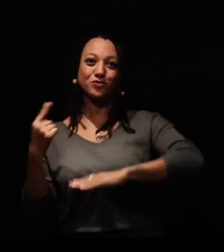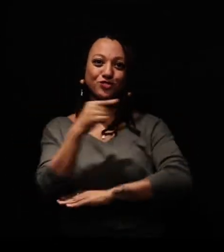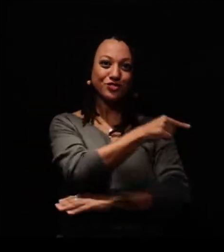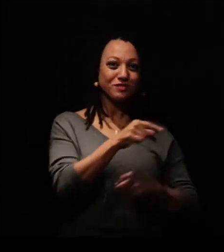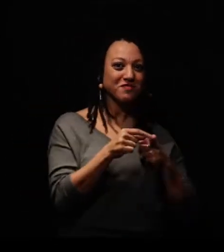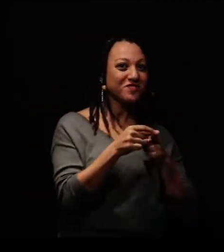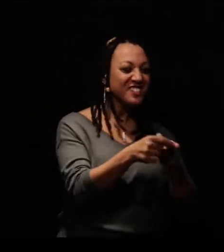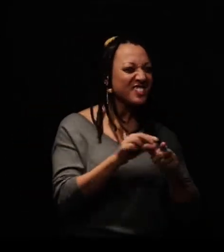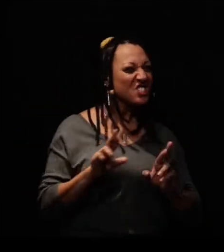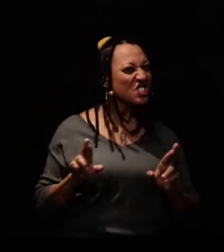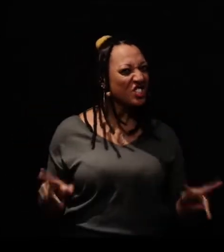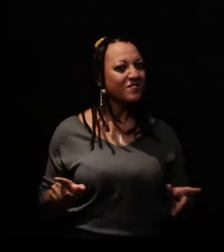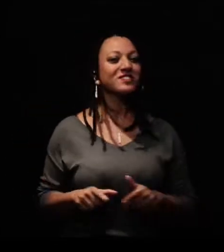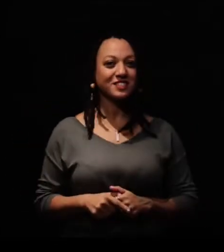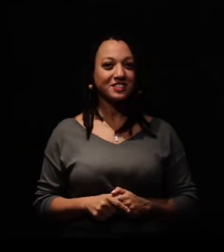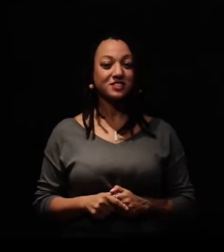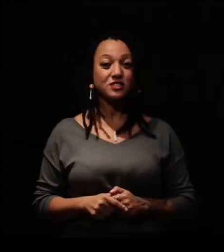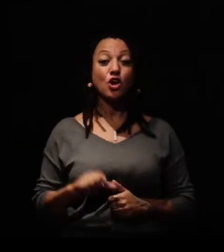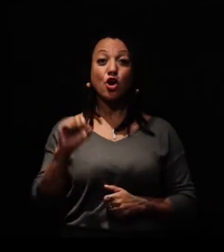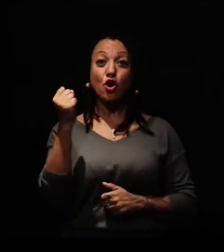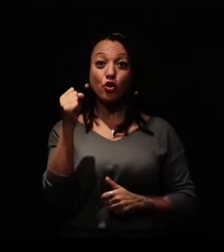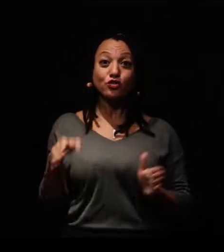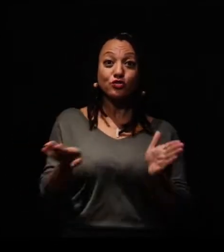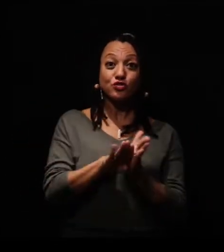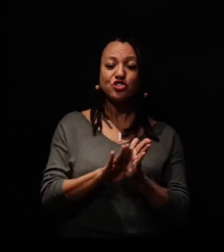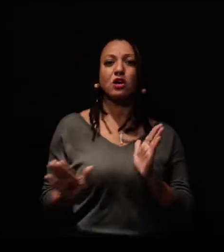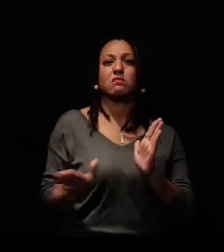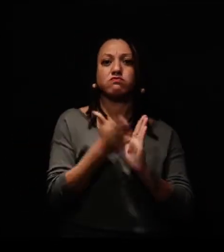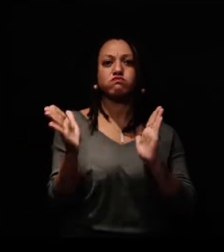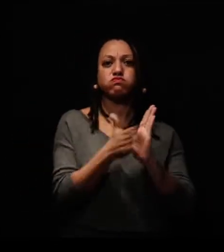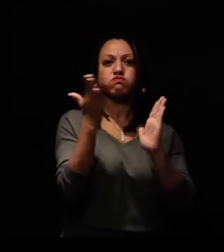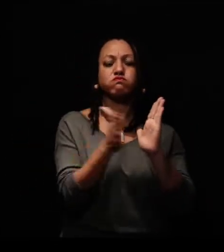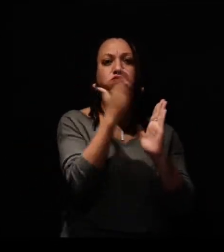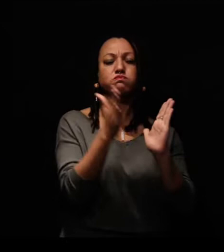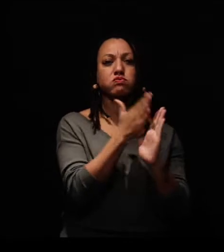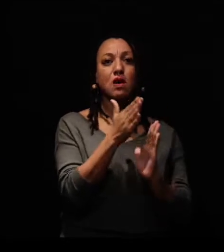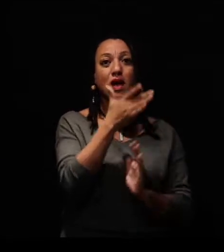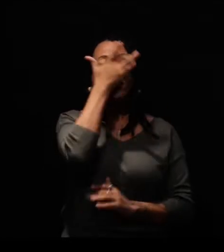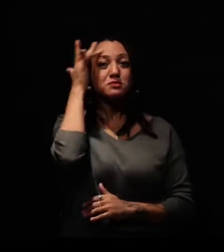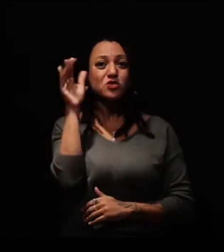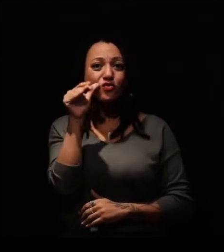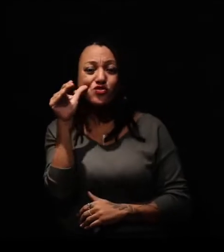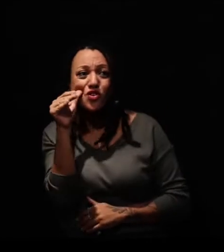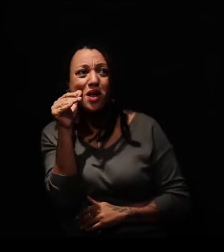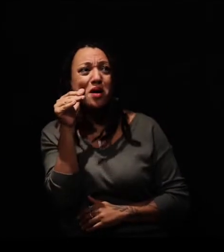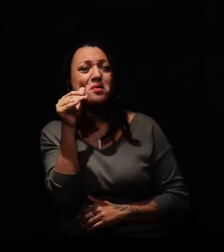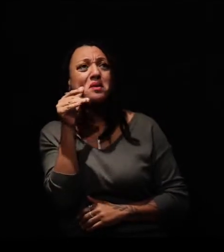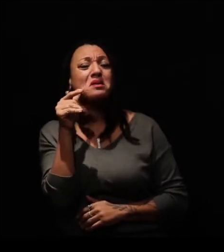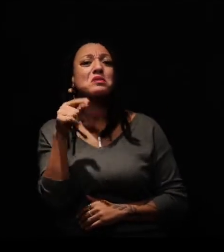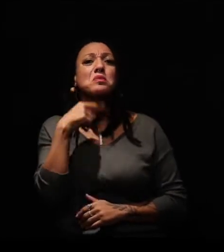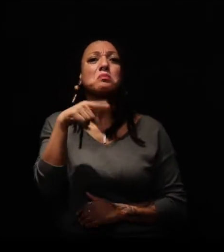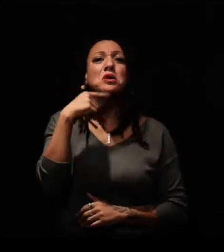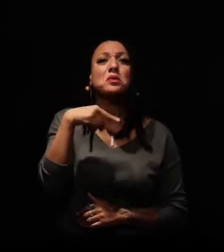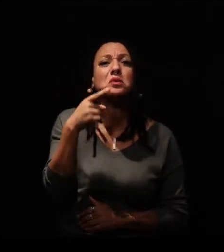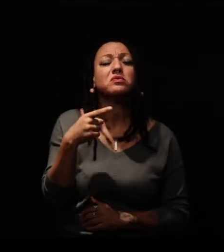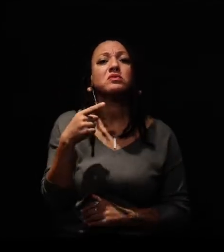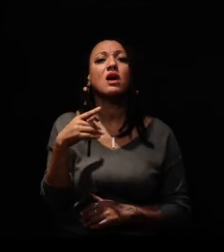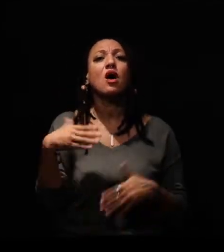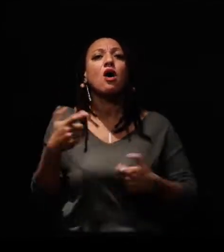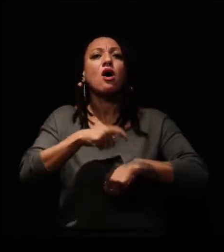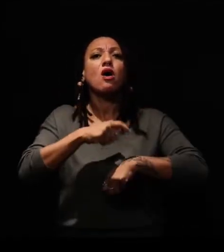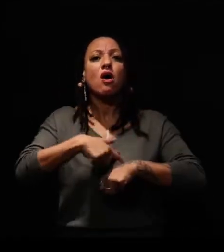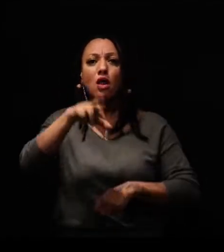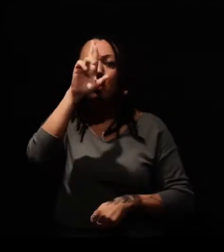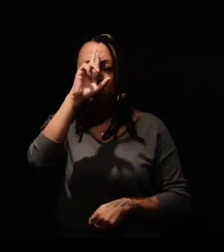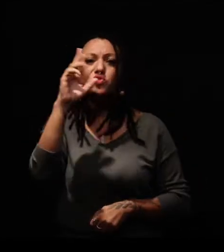Da ponte pra cá é outras ideias, negão, é outra fita. Às 8 ele chega na obra, mal começa o dia e os peões já estão se perguntando, falta quanto pra